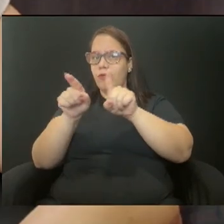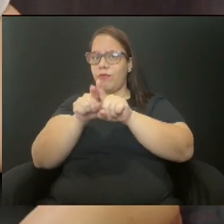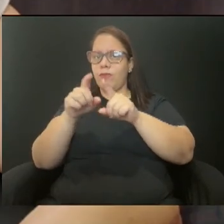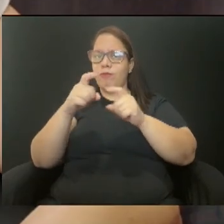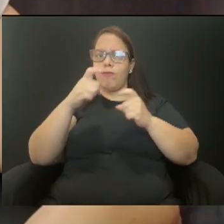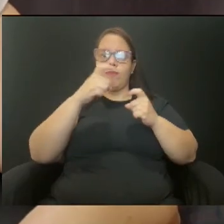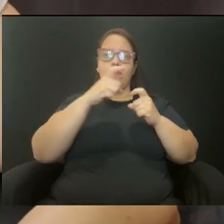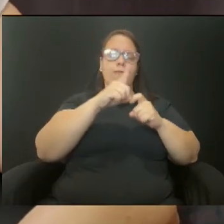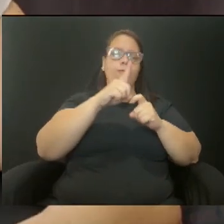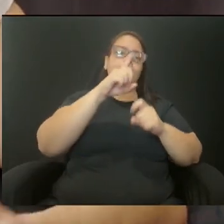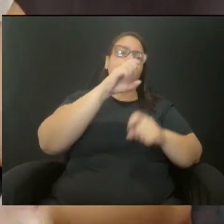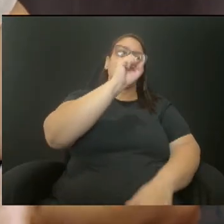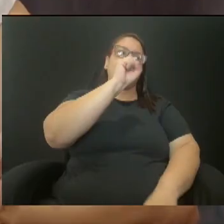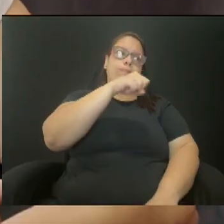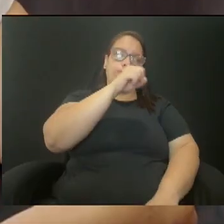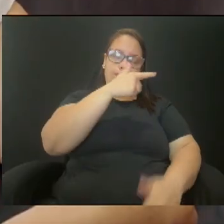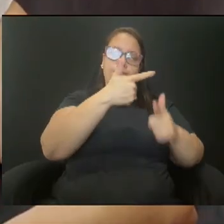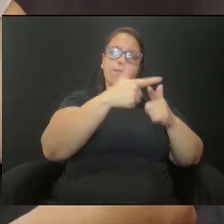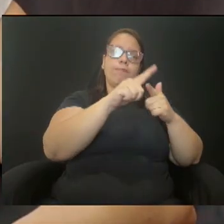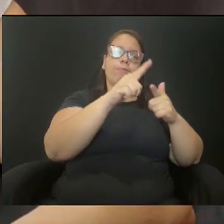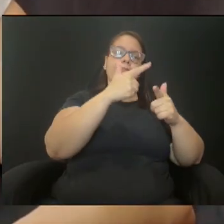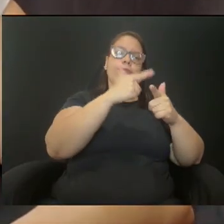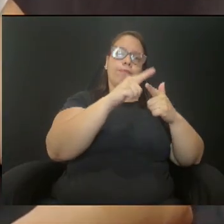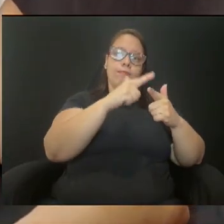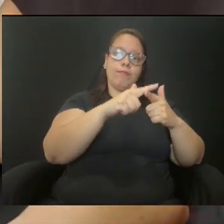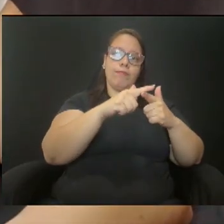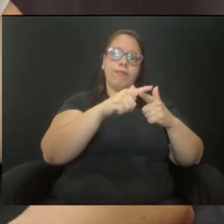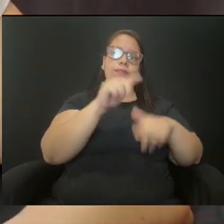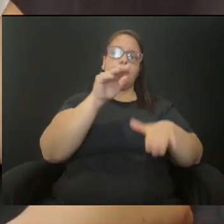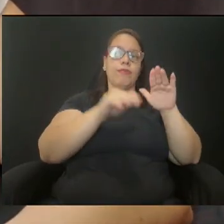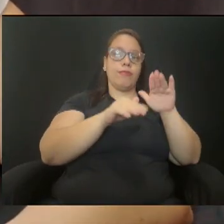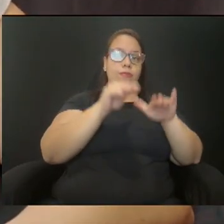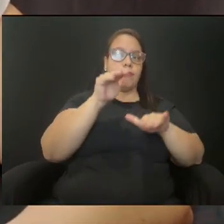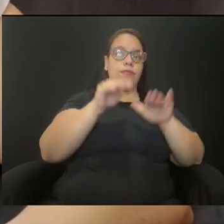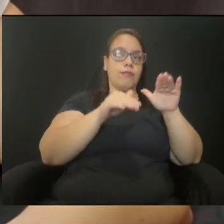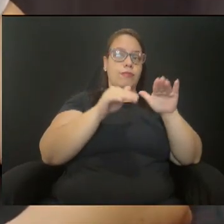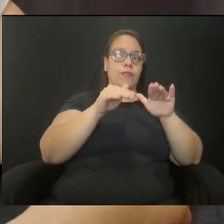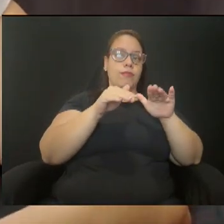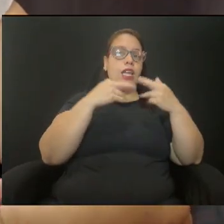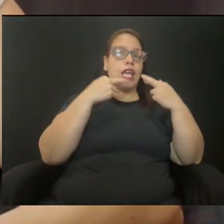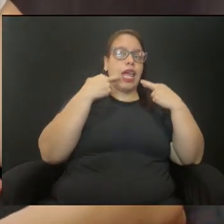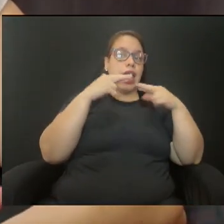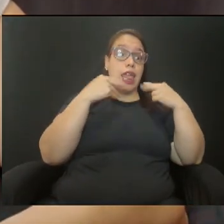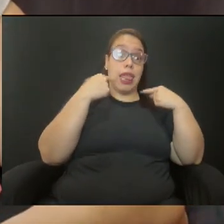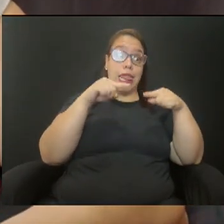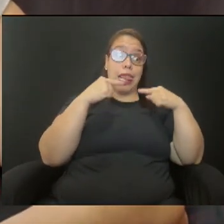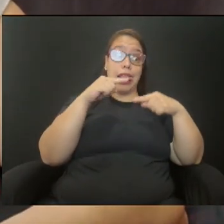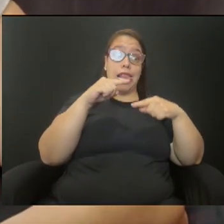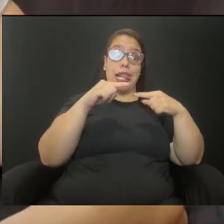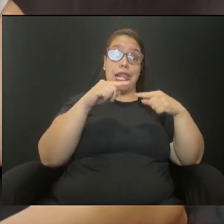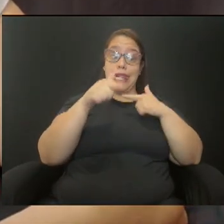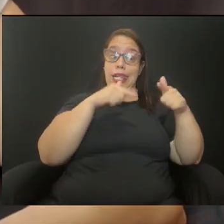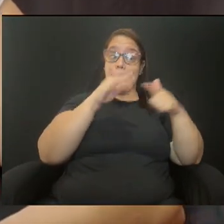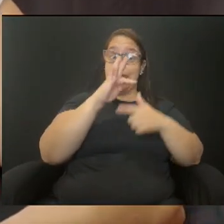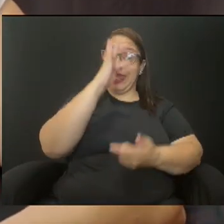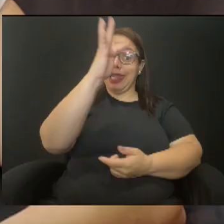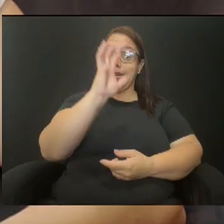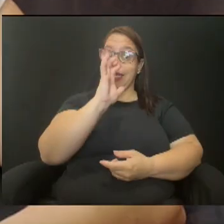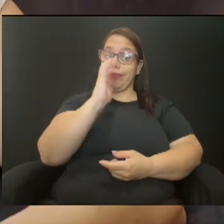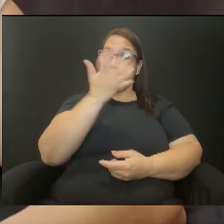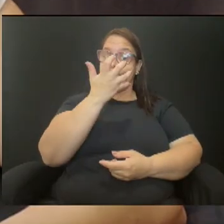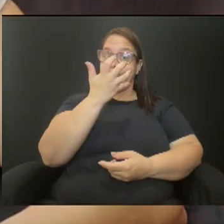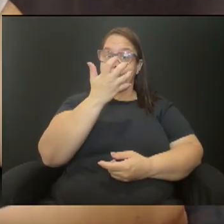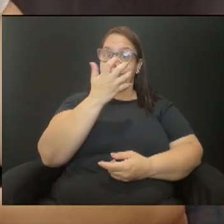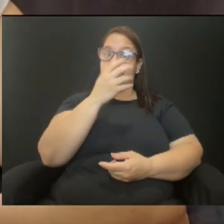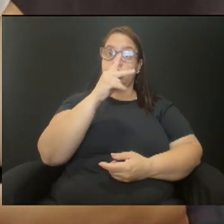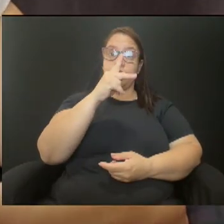dá problema e provavelmente isso pode gerar até uma reclamação trabalhista no futuro. O que acontece? A pejotização, por